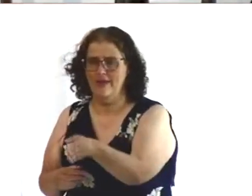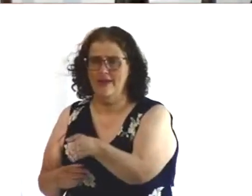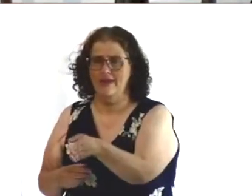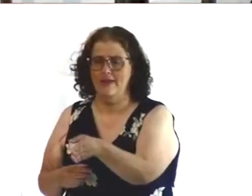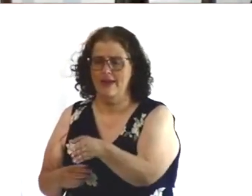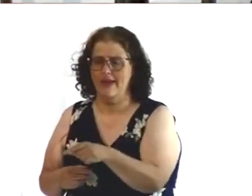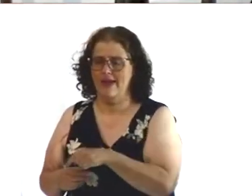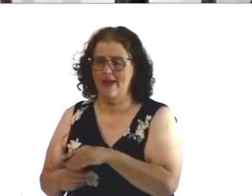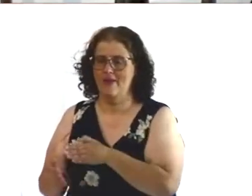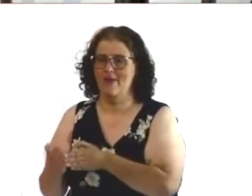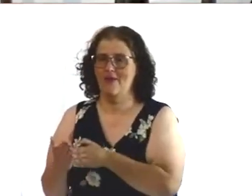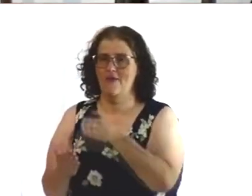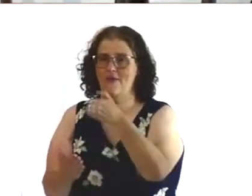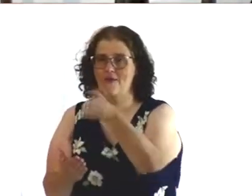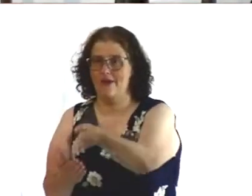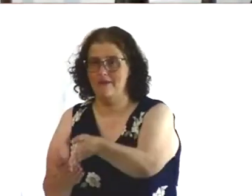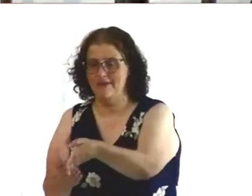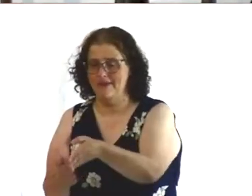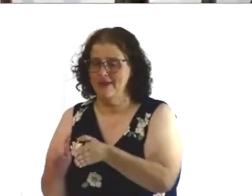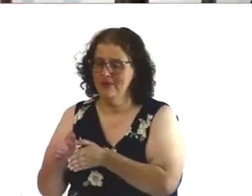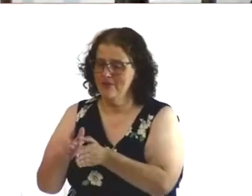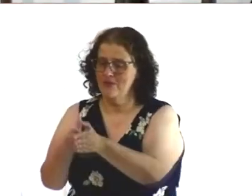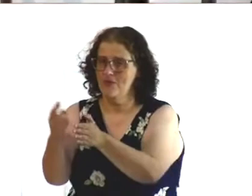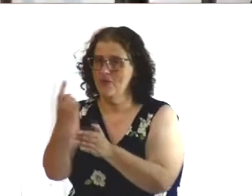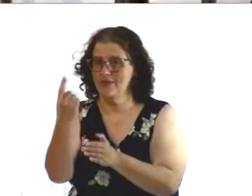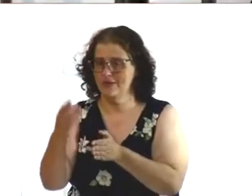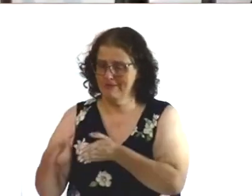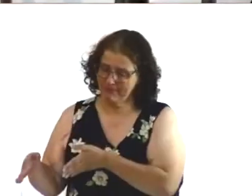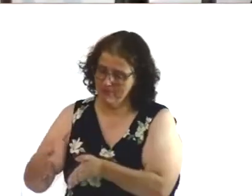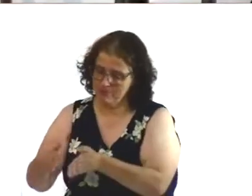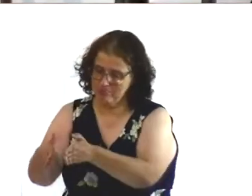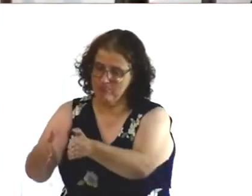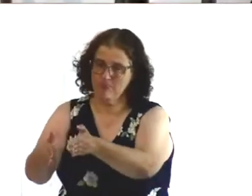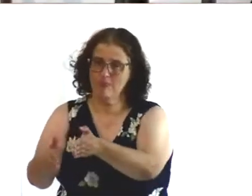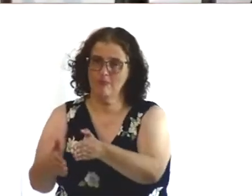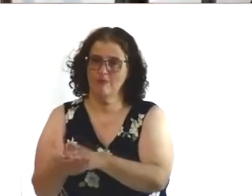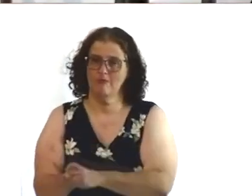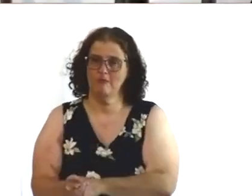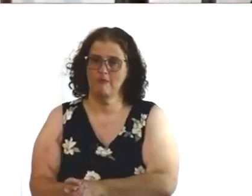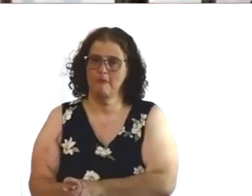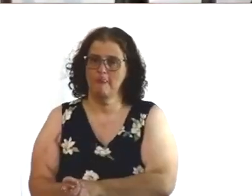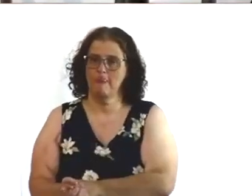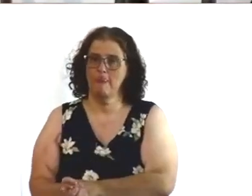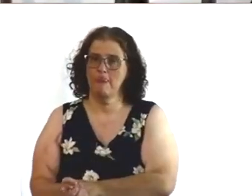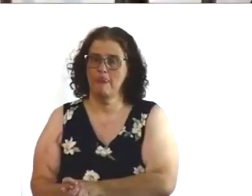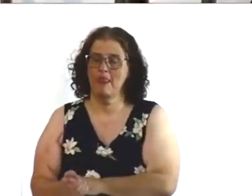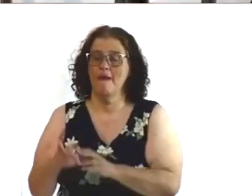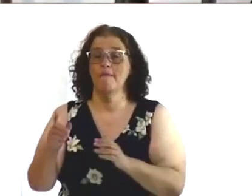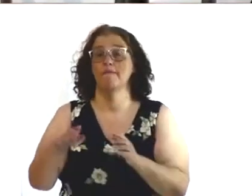então, quando o anjo lhes preveniu, eles voltaram por outro caminho?